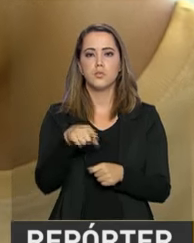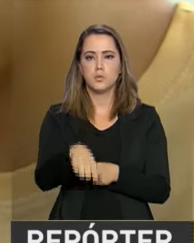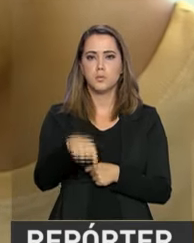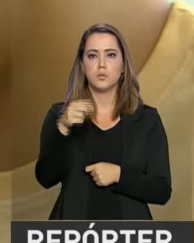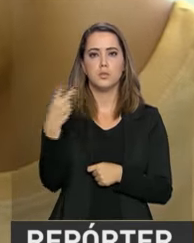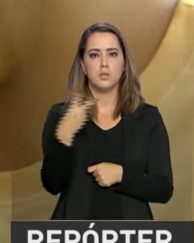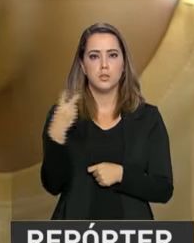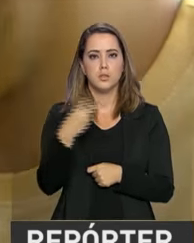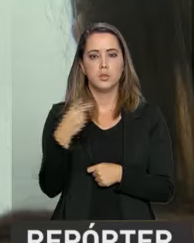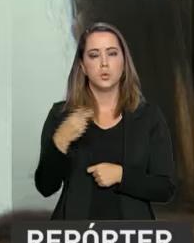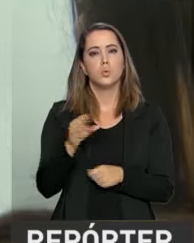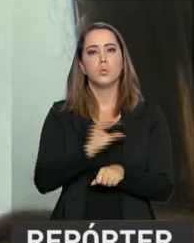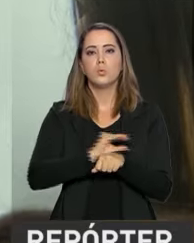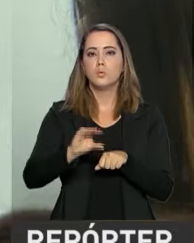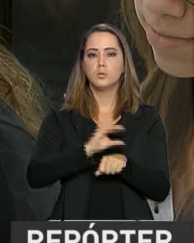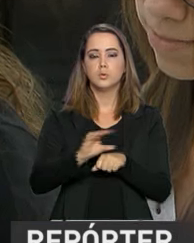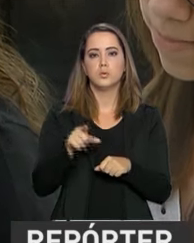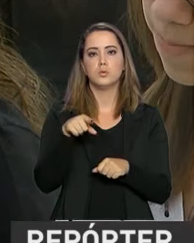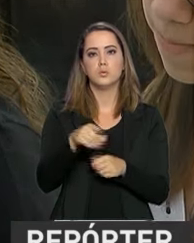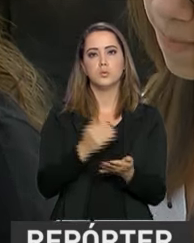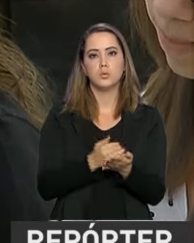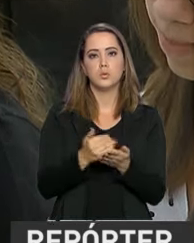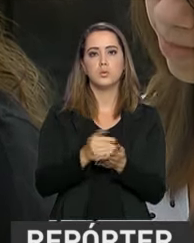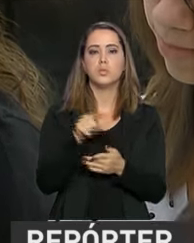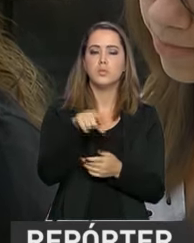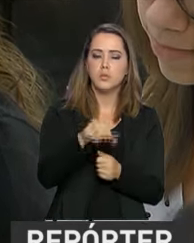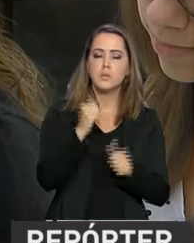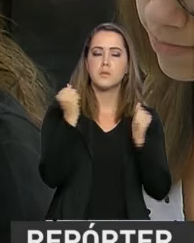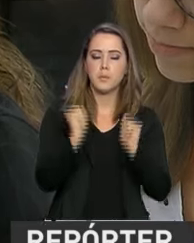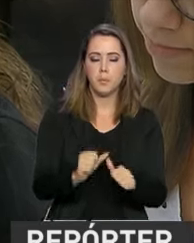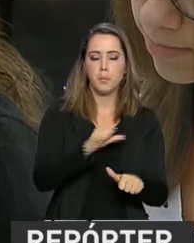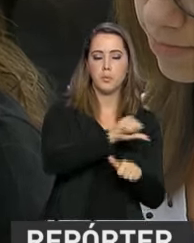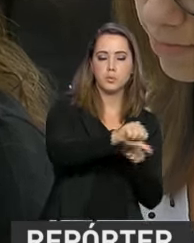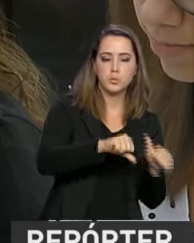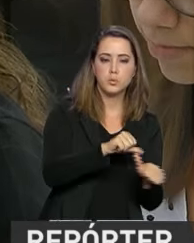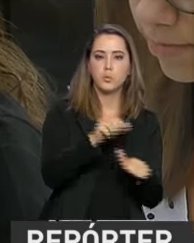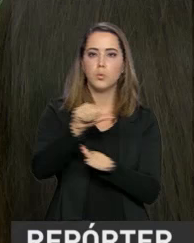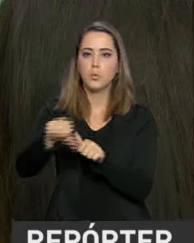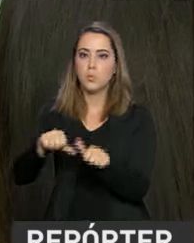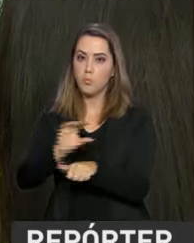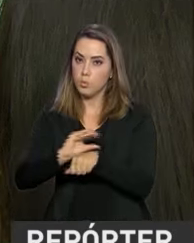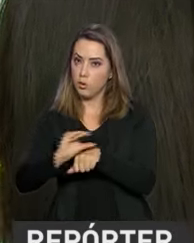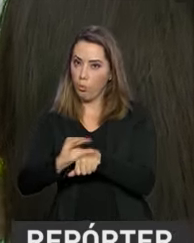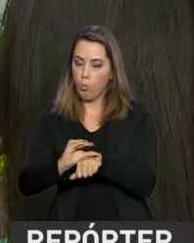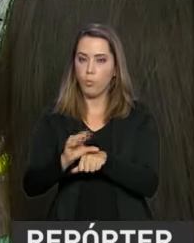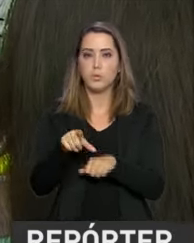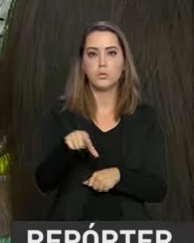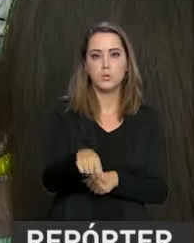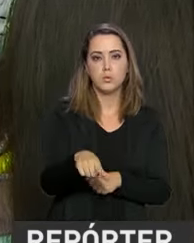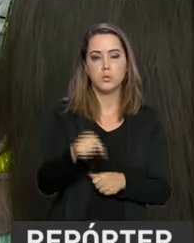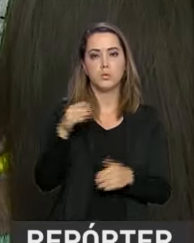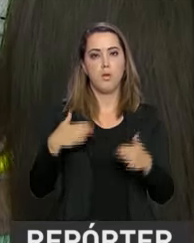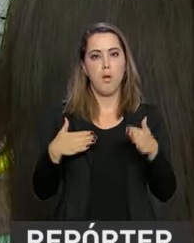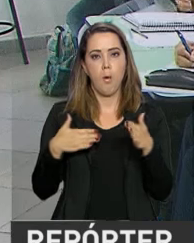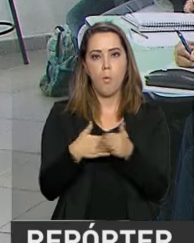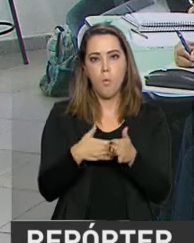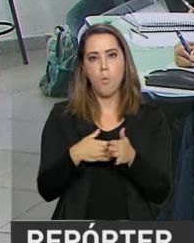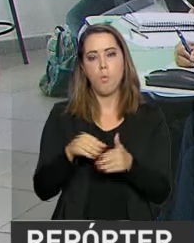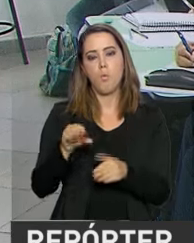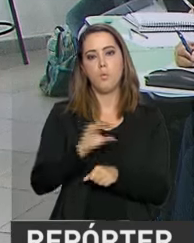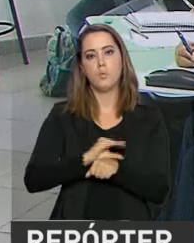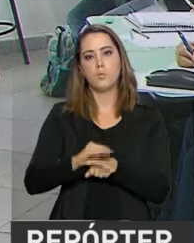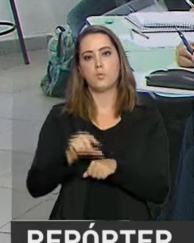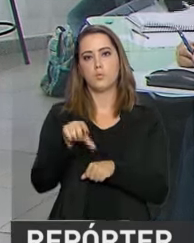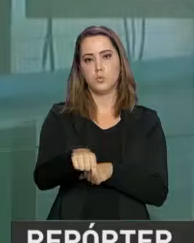curso. Durante o período de inscrição, o candidato pode alterar suas opções. Será considerada válida a última inscrição